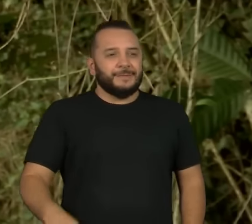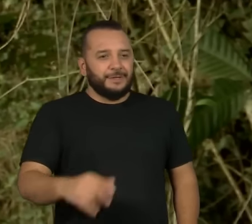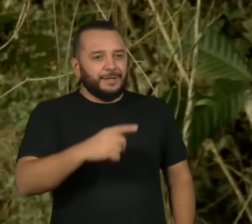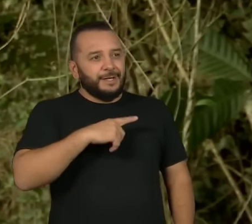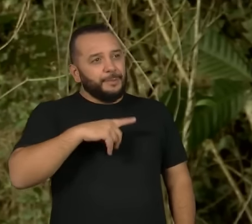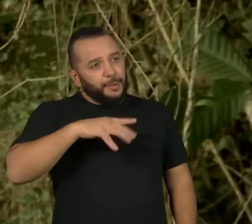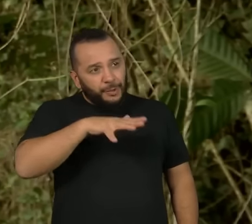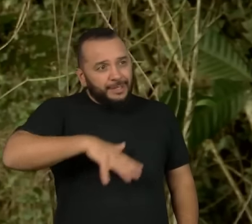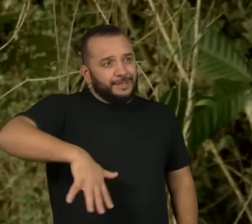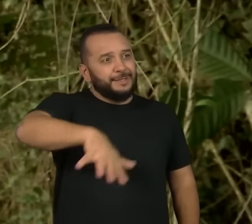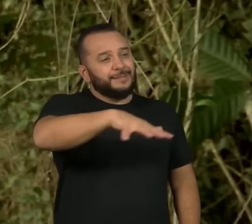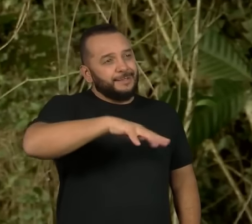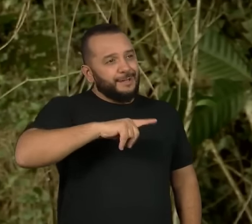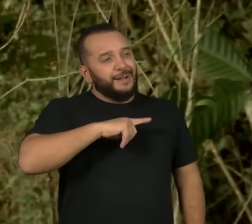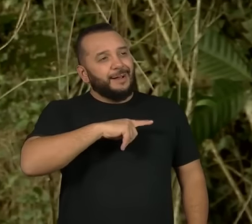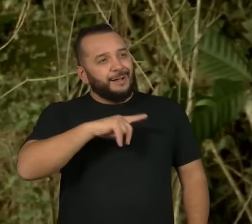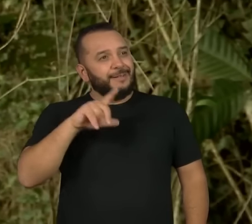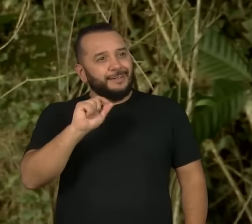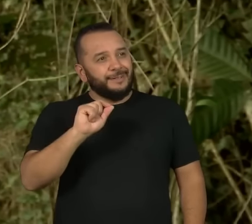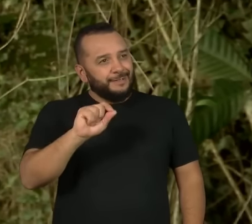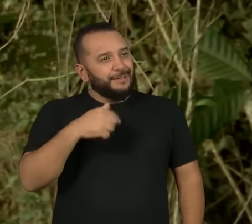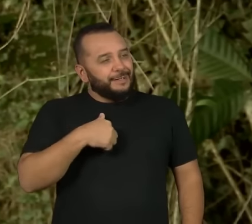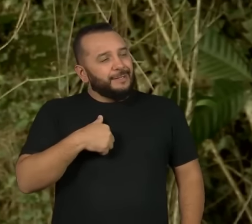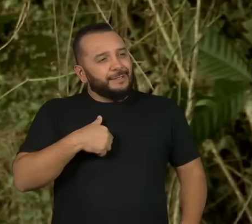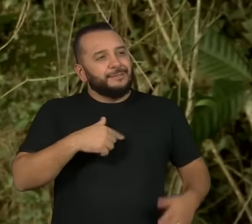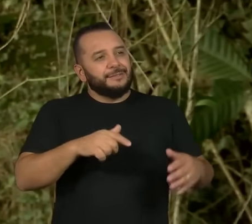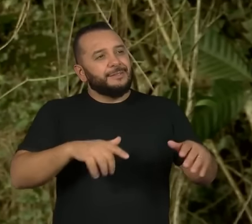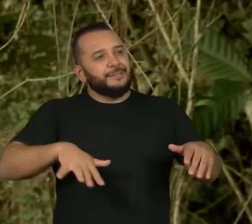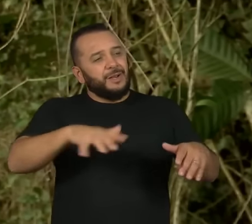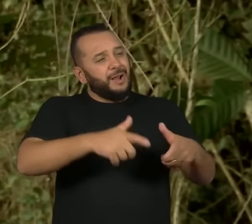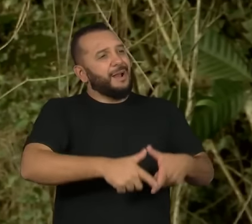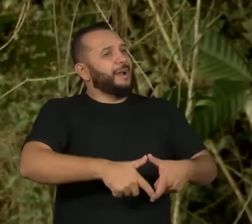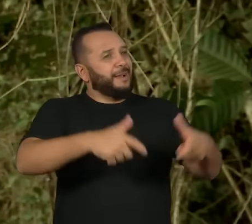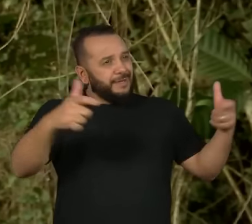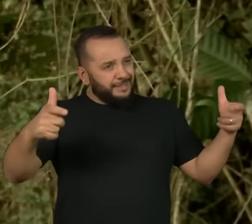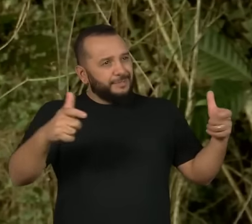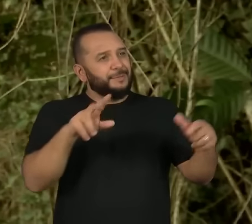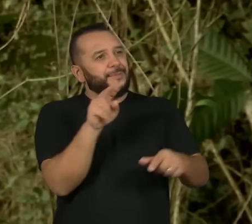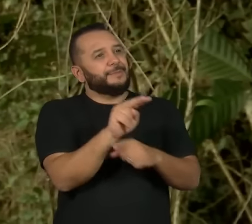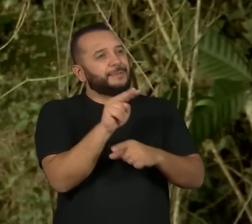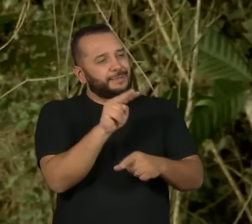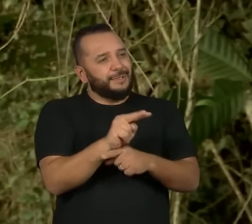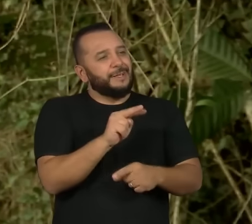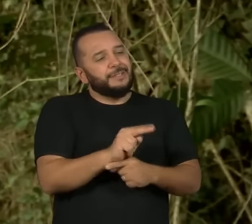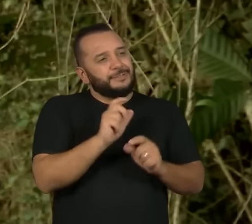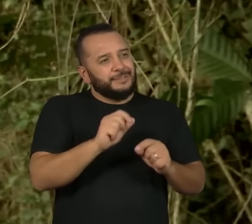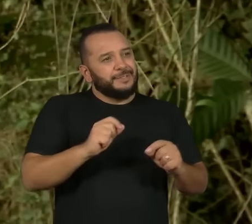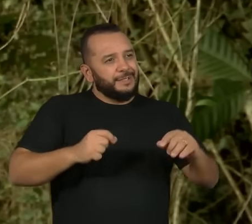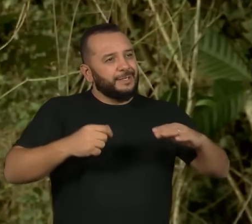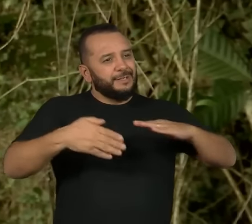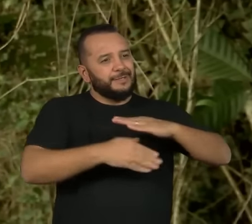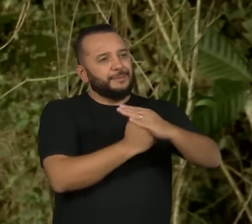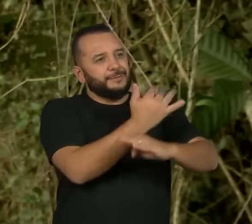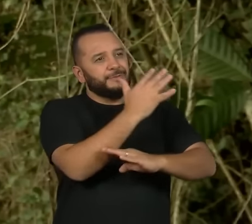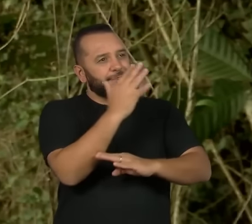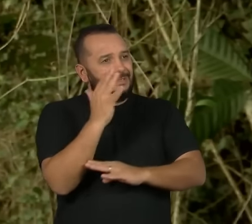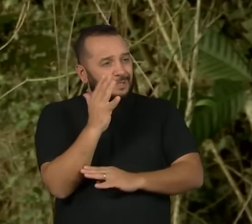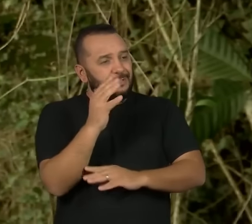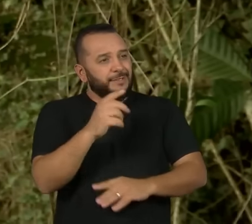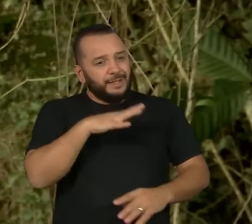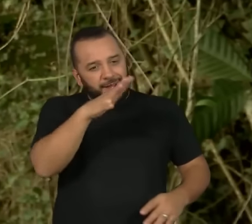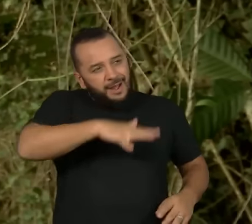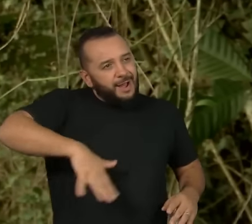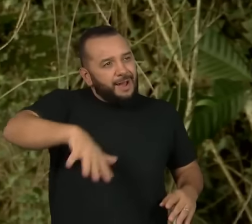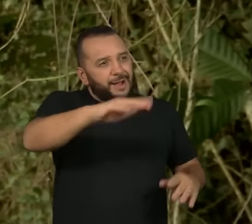núcleo, né, de uma grande região de conservação da biodiversidade, né, que é o corredor de